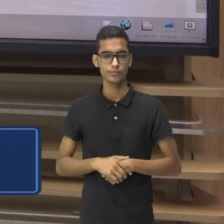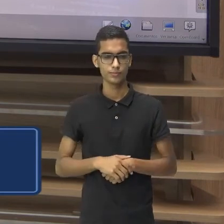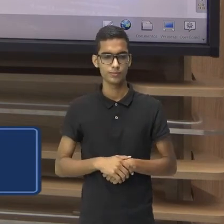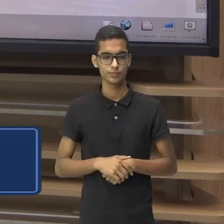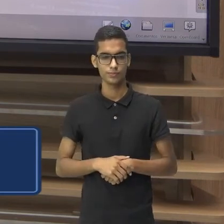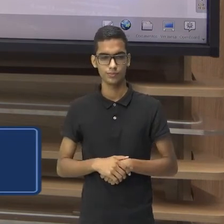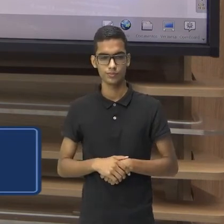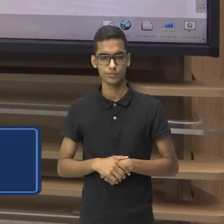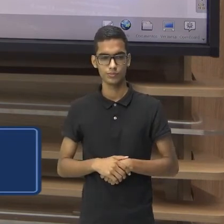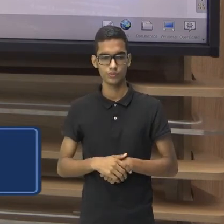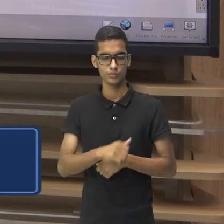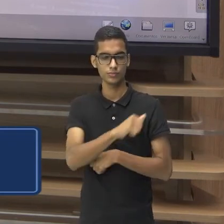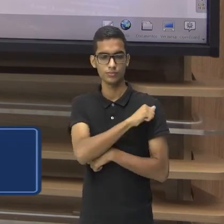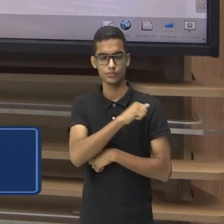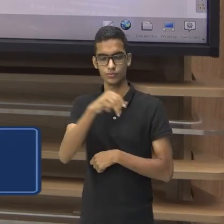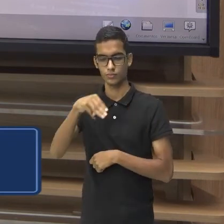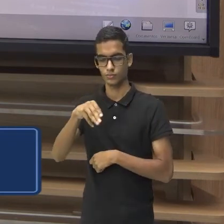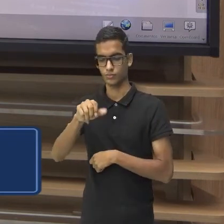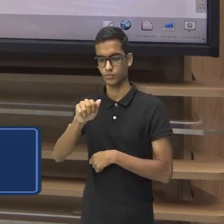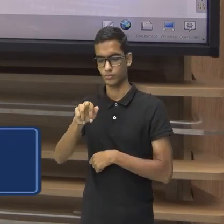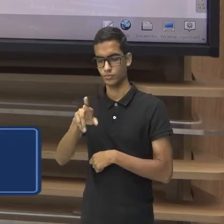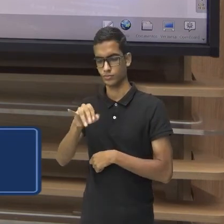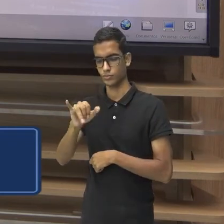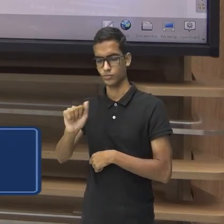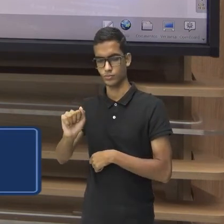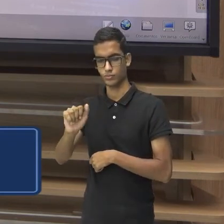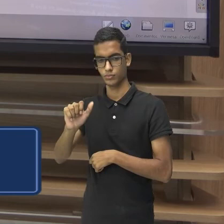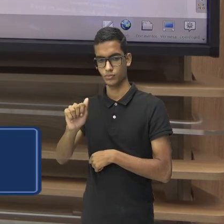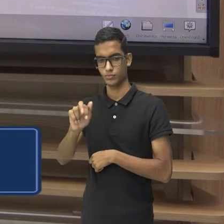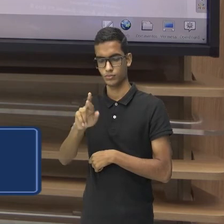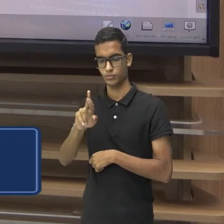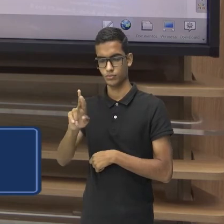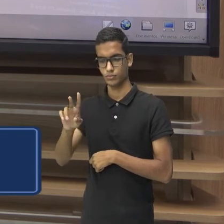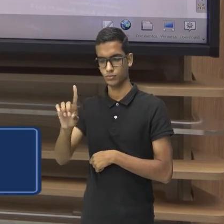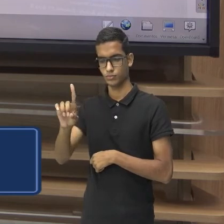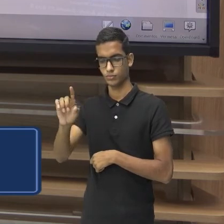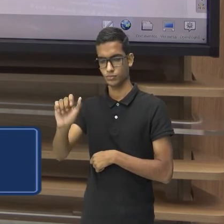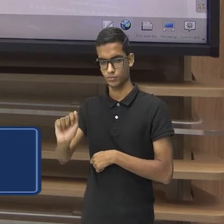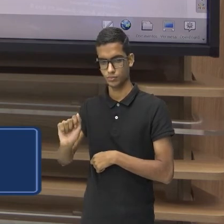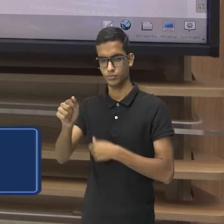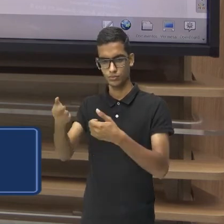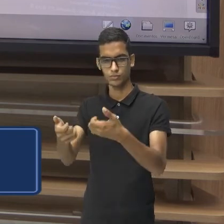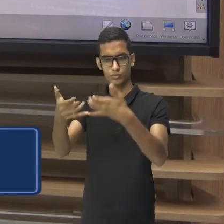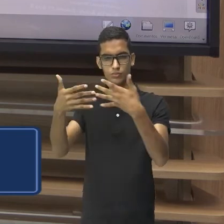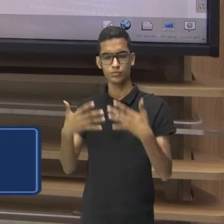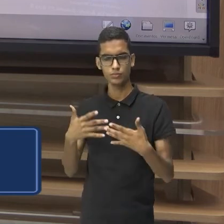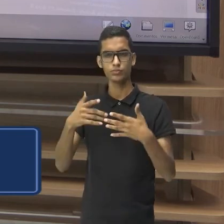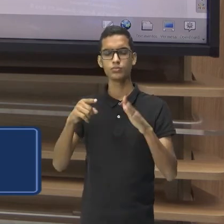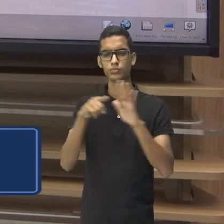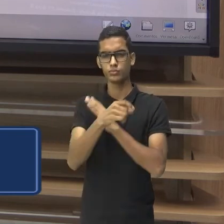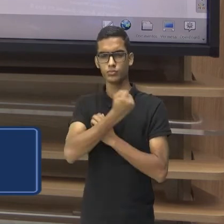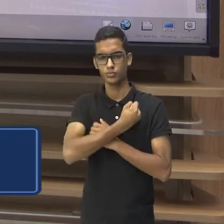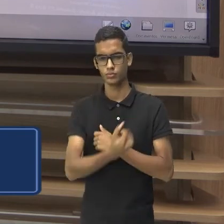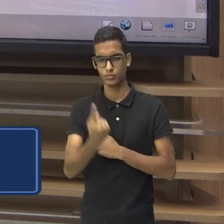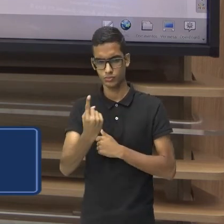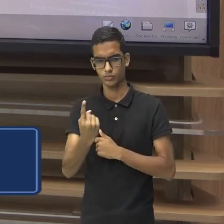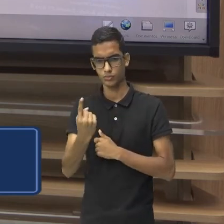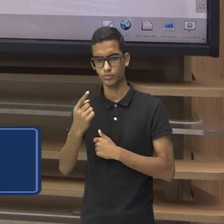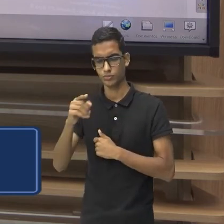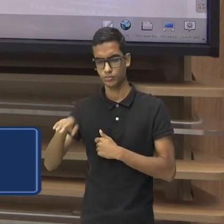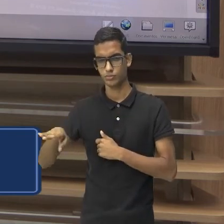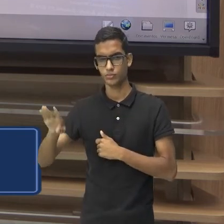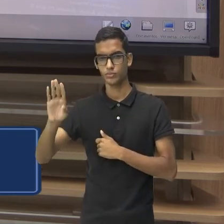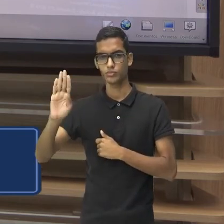Olha que legal! Maria Arruda, ela nos diz que a questão número 1 é a letra B de